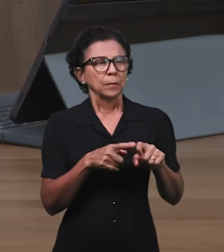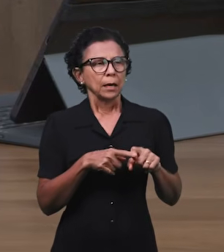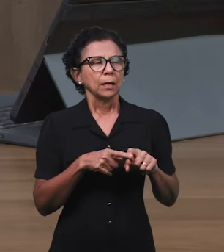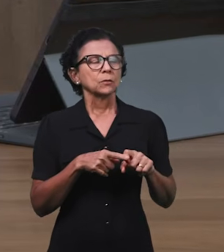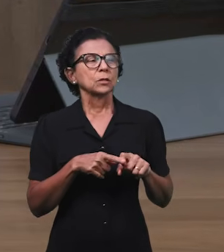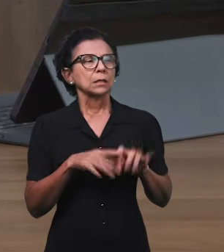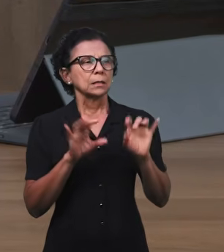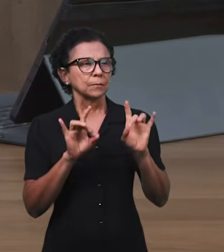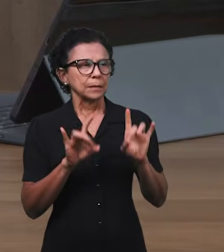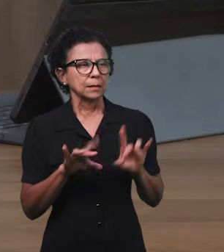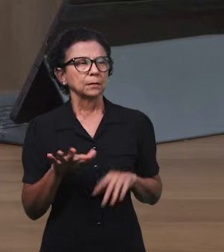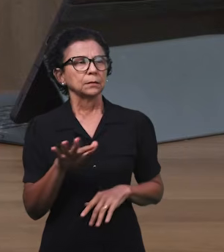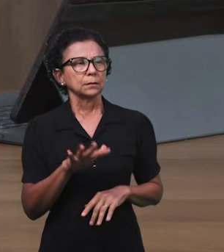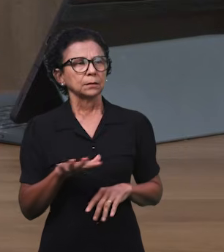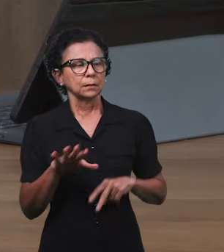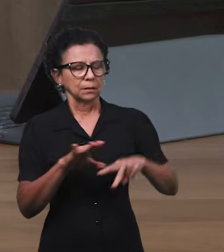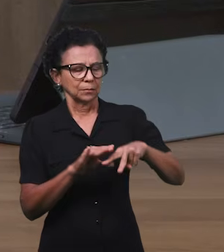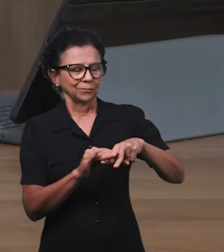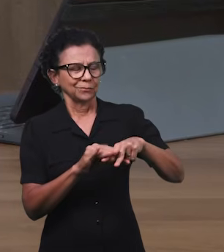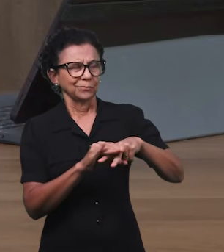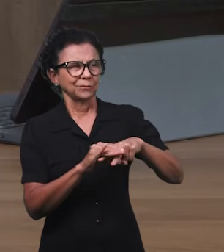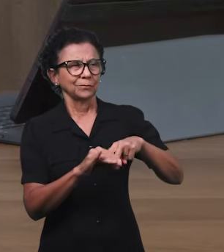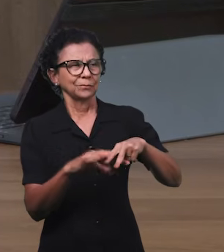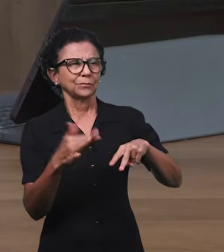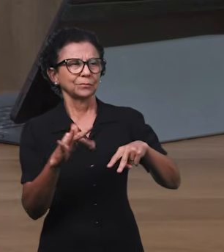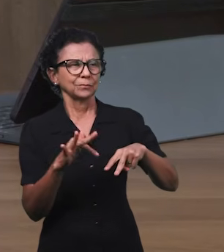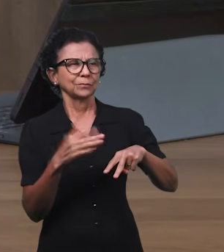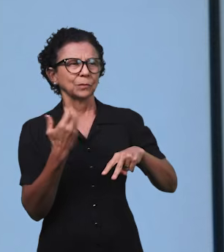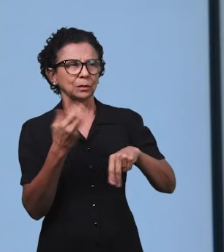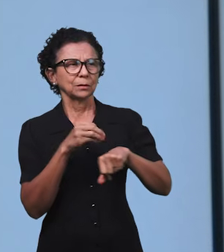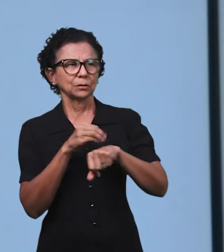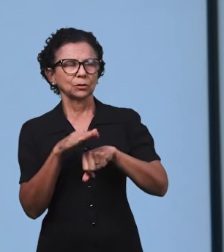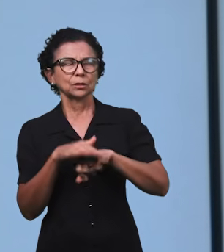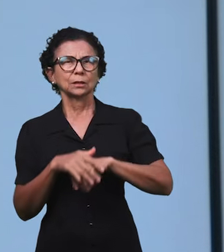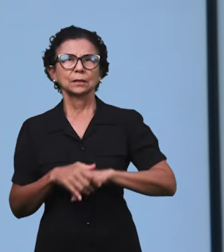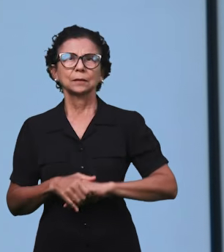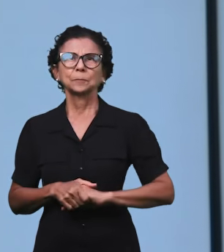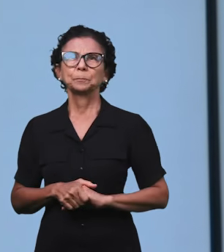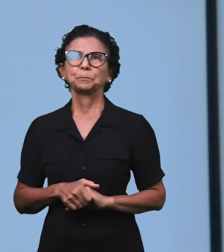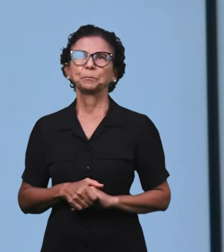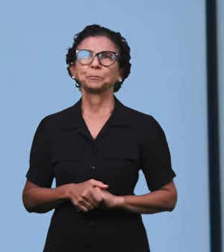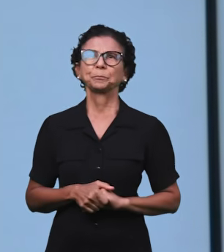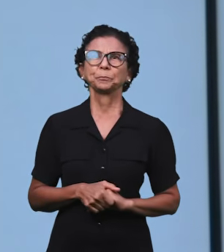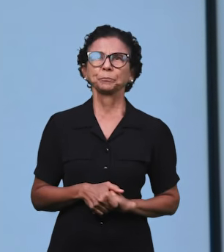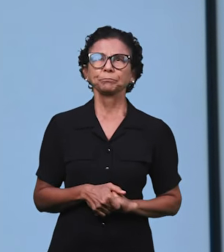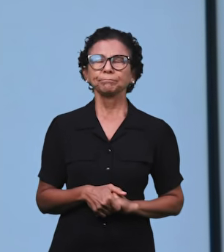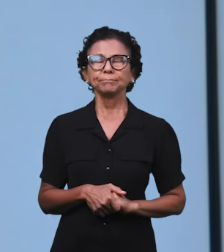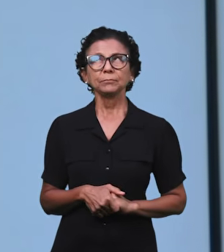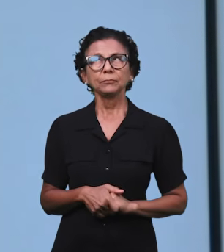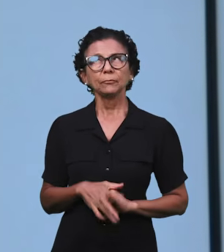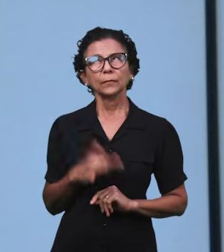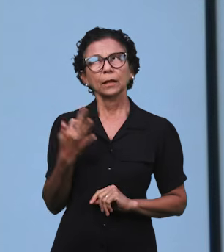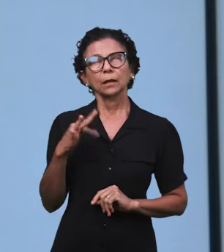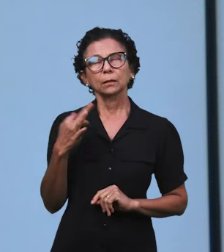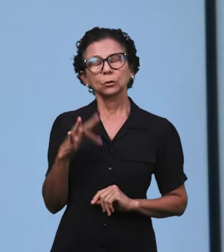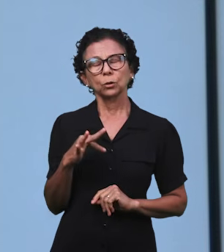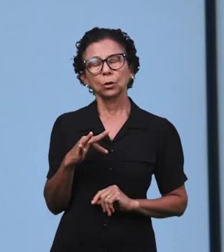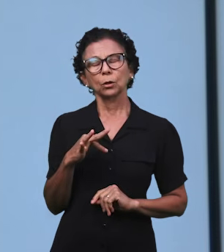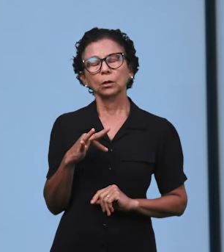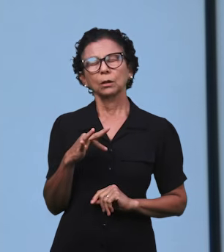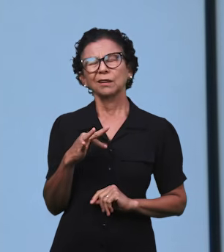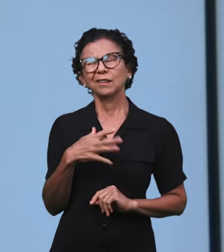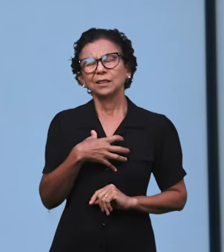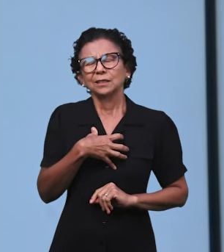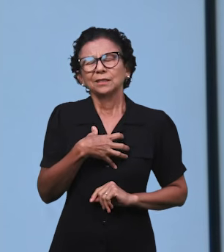é e, né, como ir atrás desse diagnóstico. A gente sabe, né, que sentir dor não é